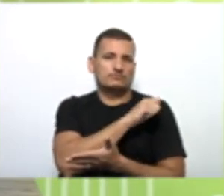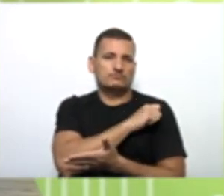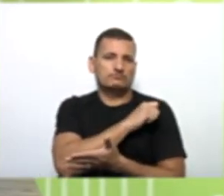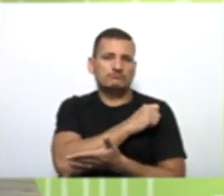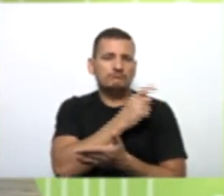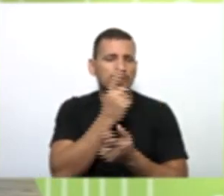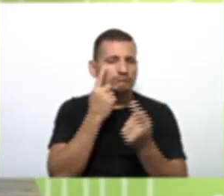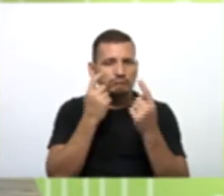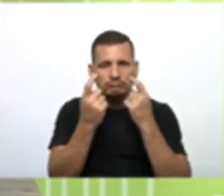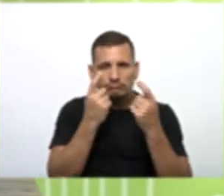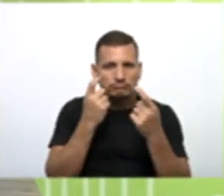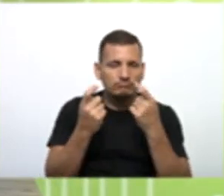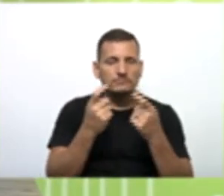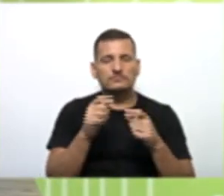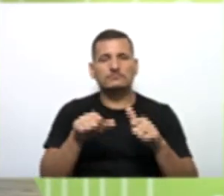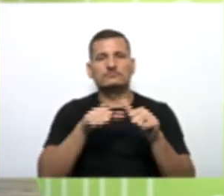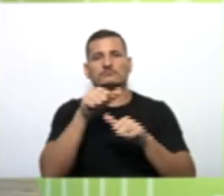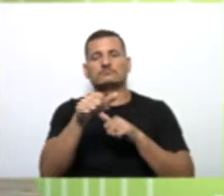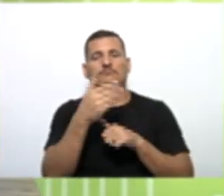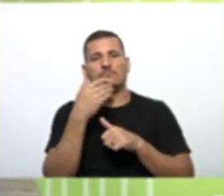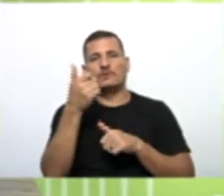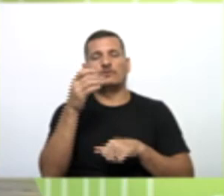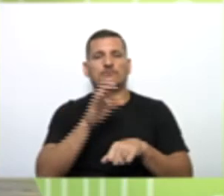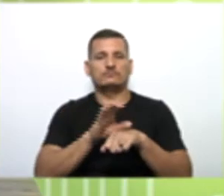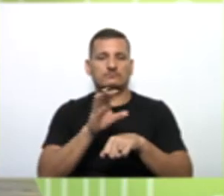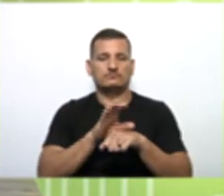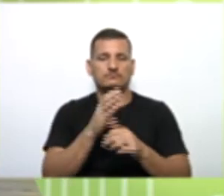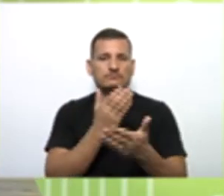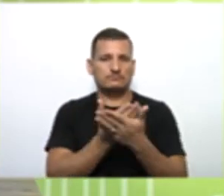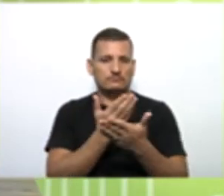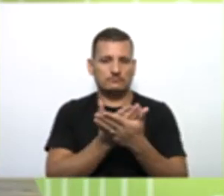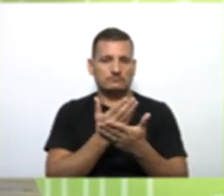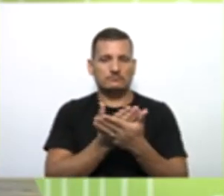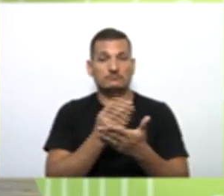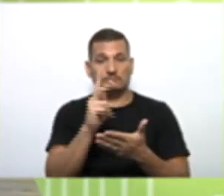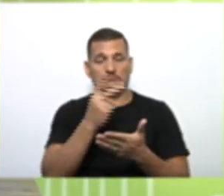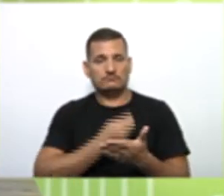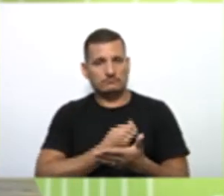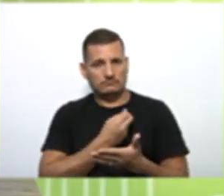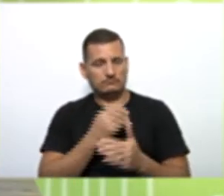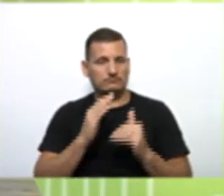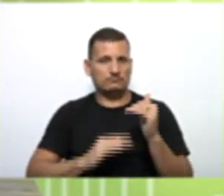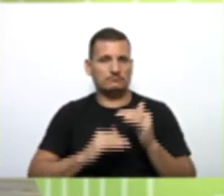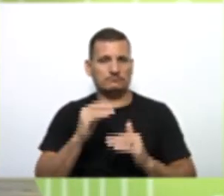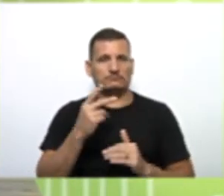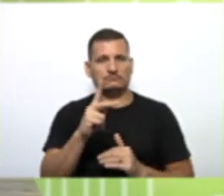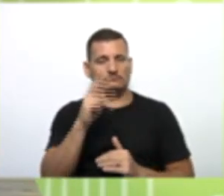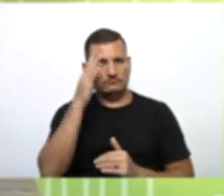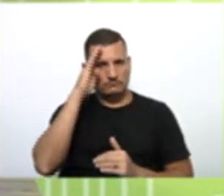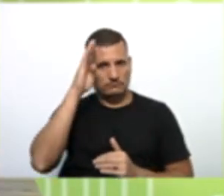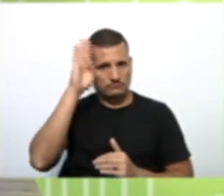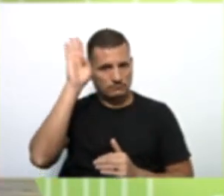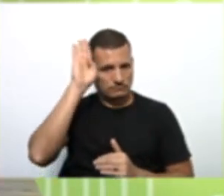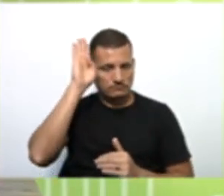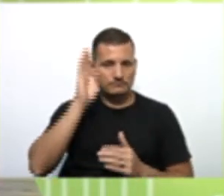para melhor o curso, a aula e, evidentemente, a sua vida profissional e a sua vida